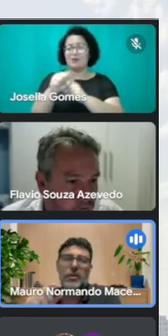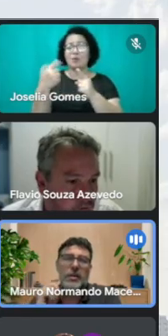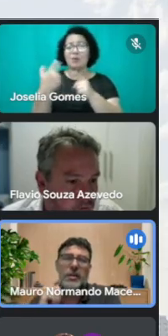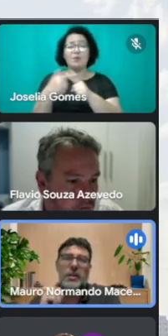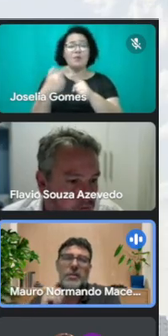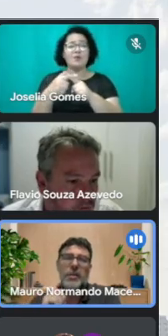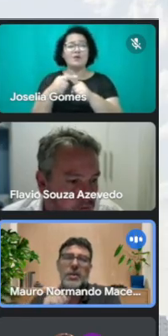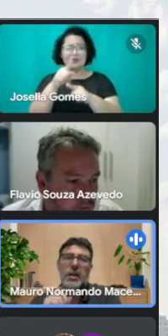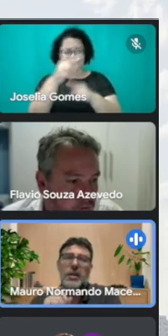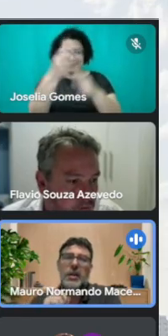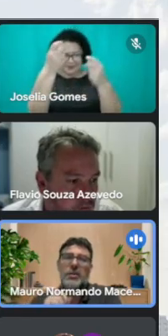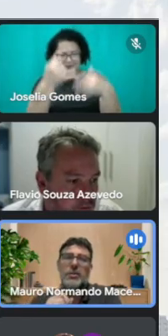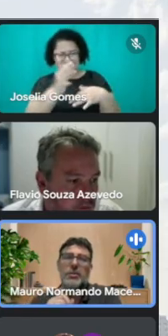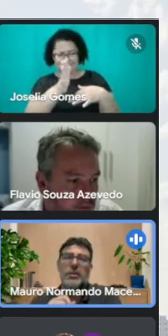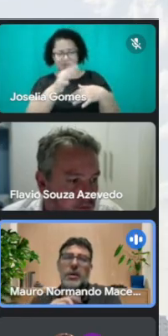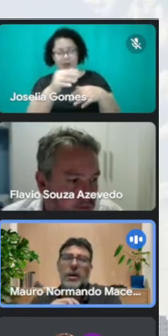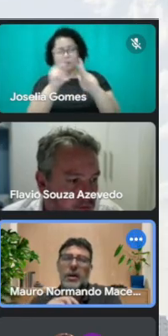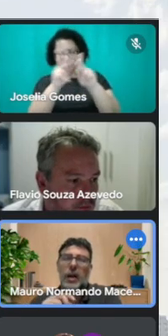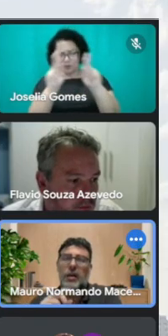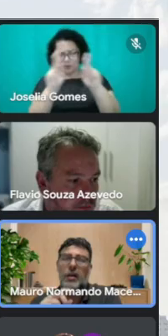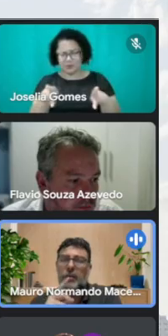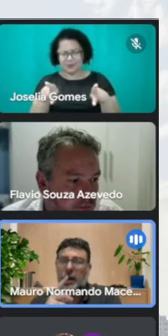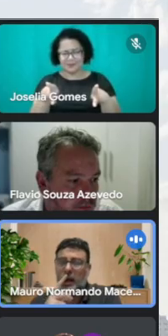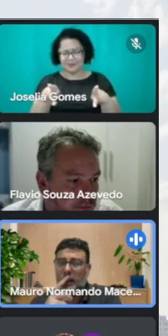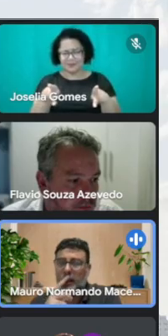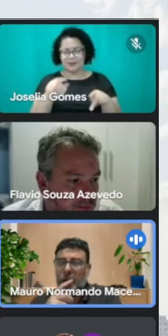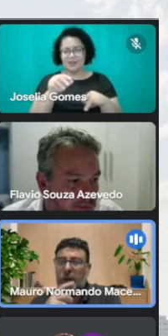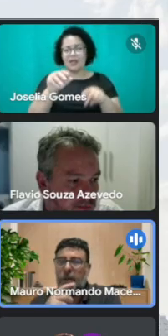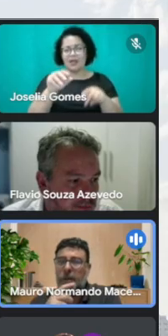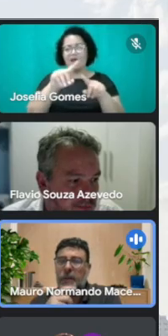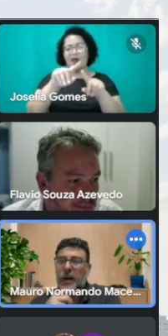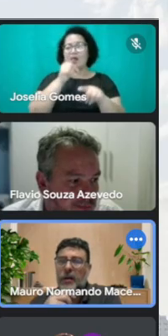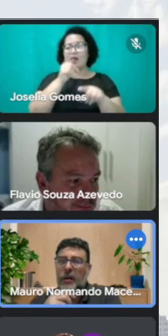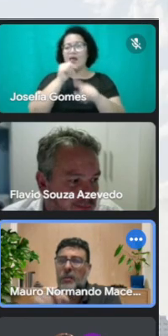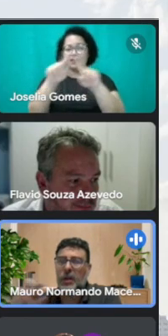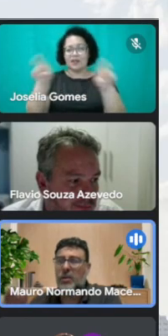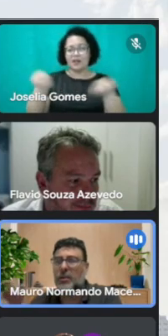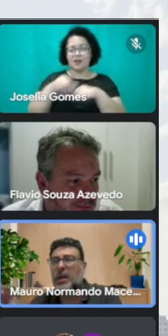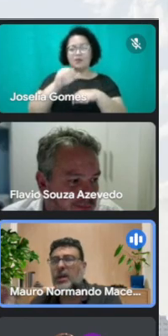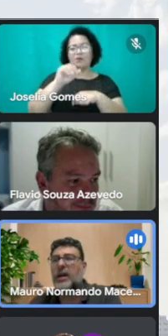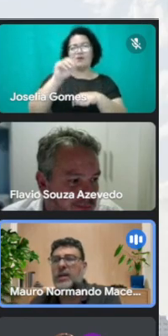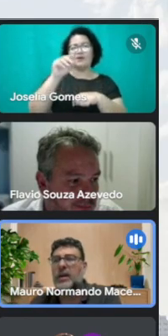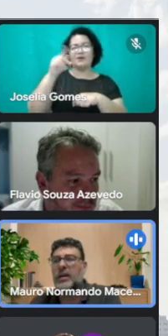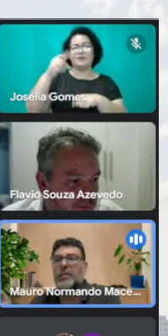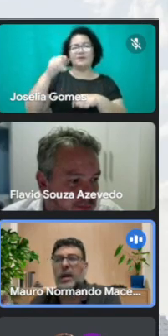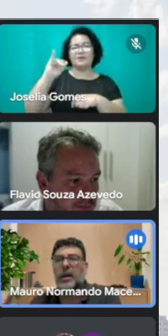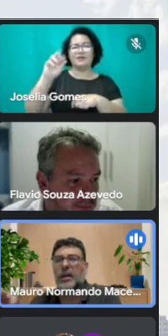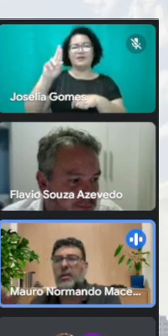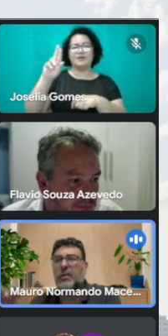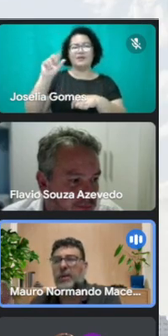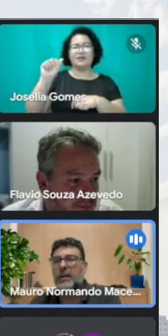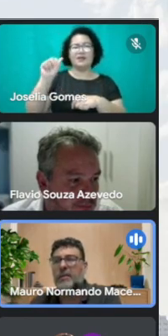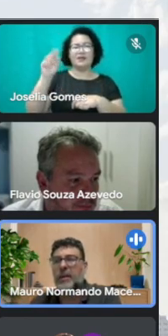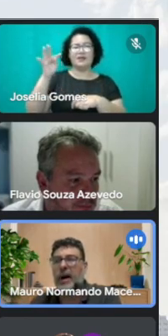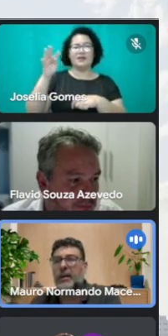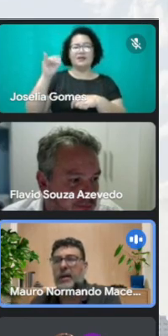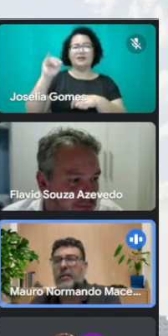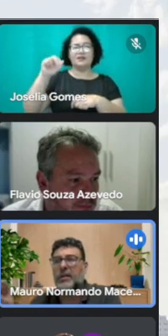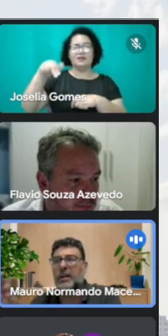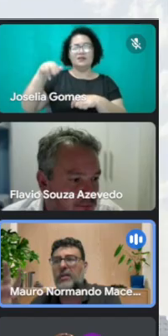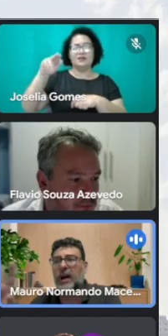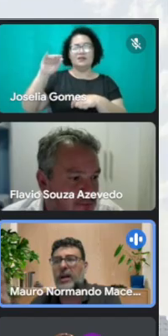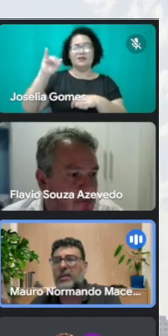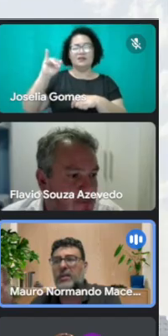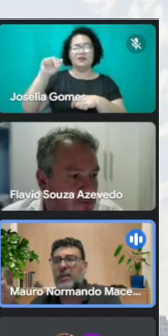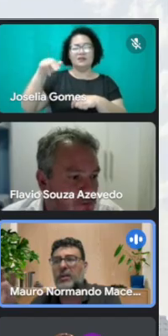você falou desse projeto aí da Lagoa de Piratininga, tem muitas comunidades aí também que fazem parte,